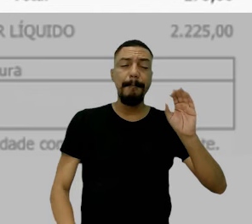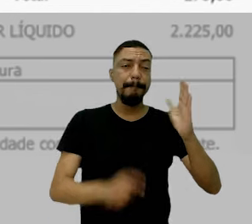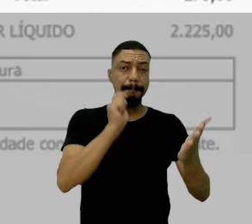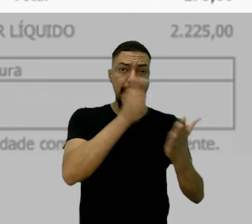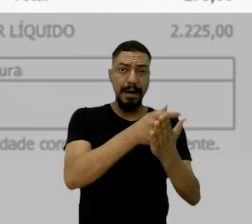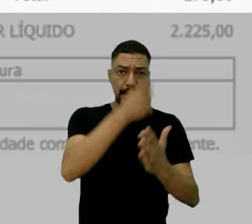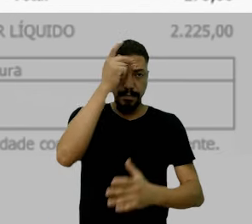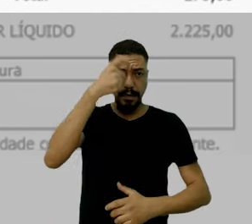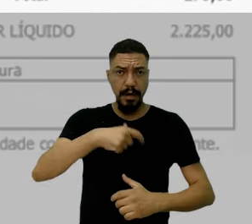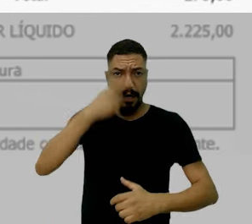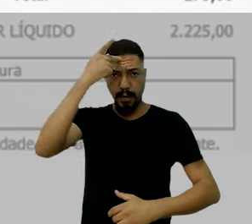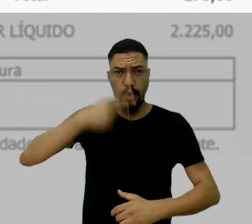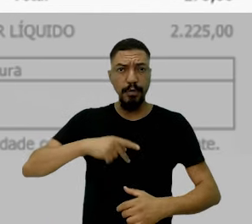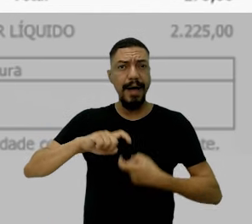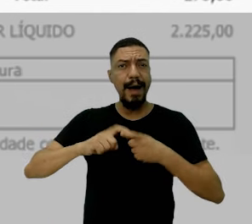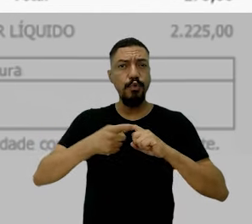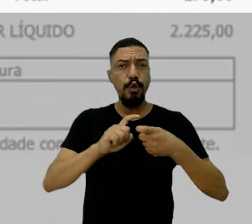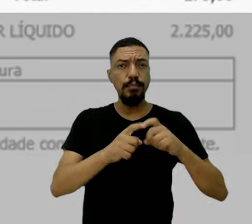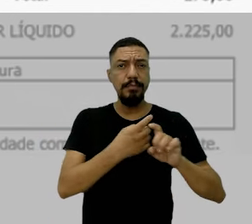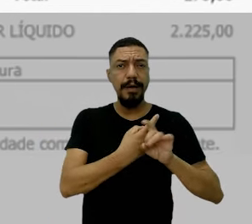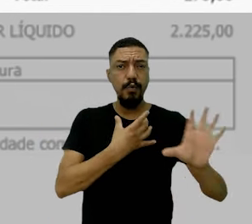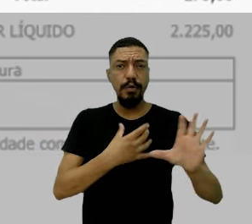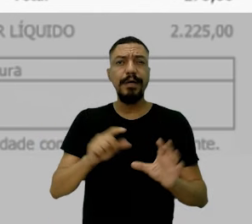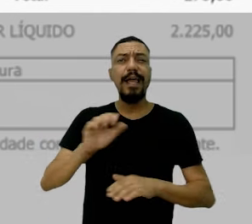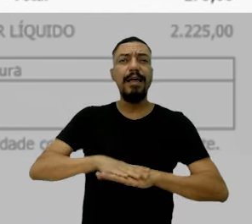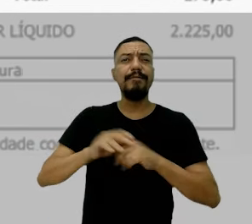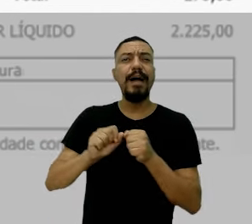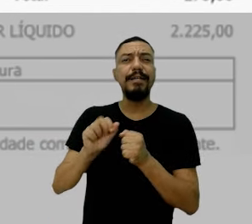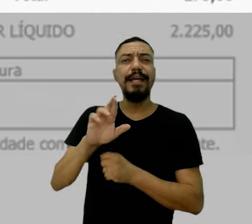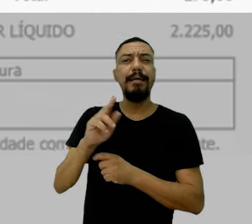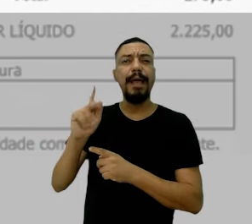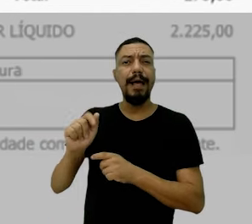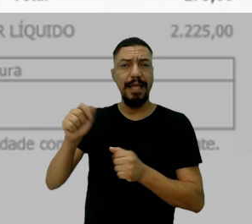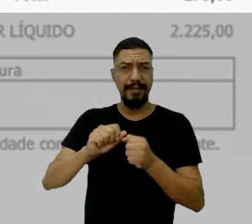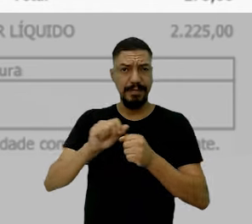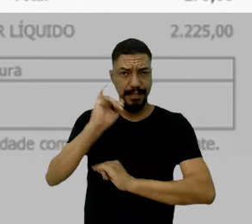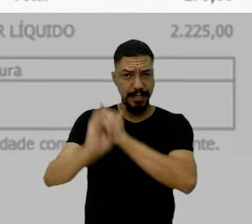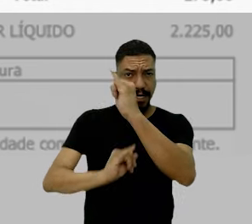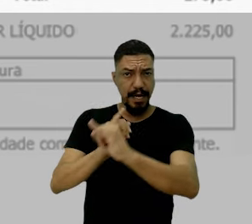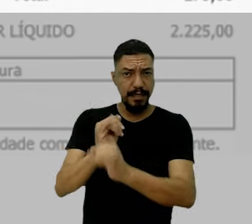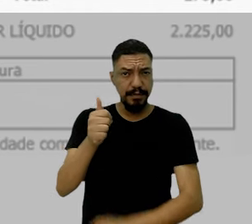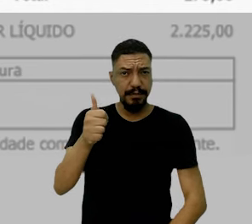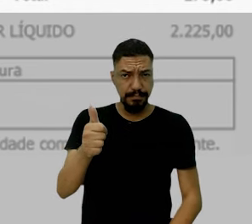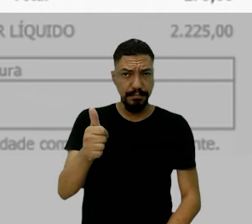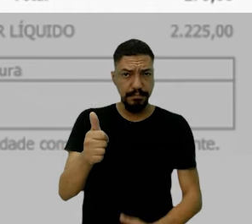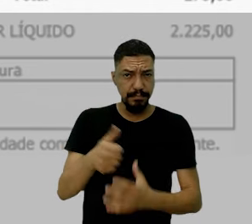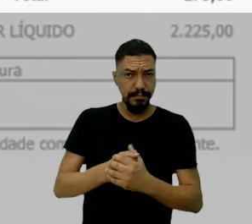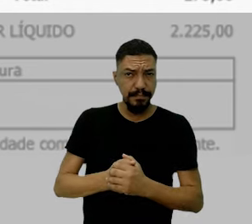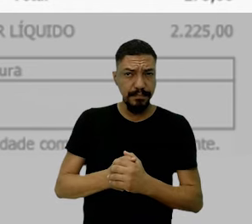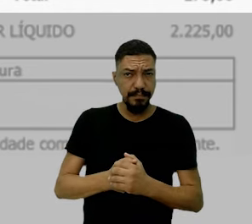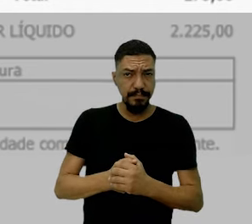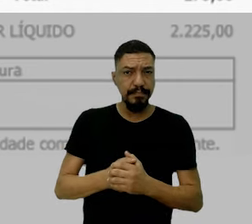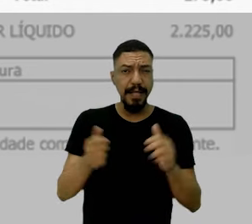do autônomo. Quem que faz a RPA? Dá para a gente fazer na internet?